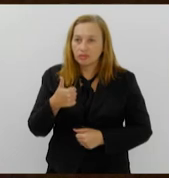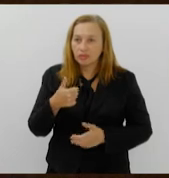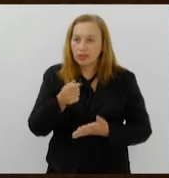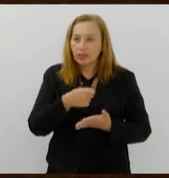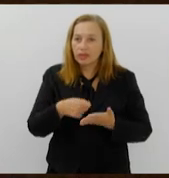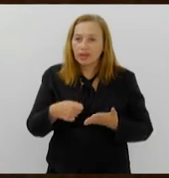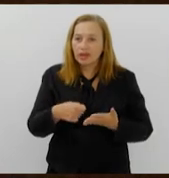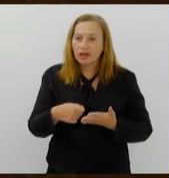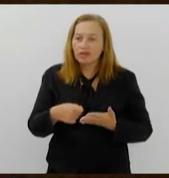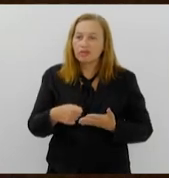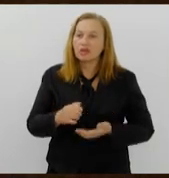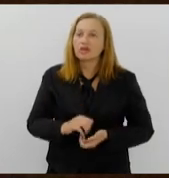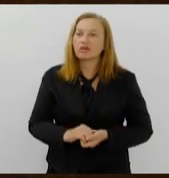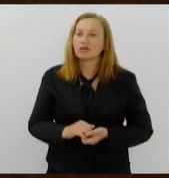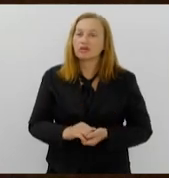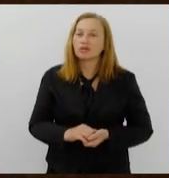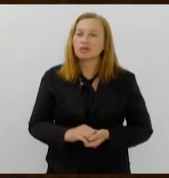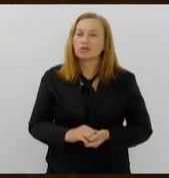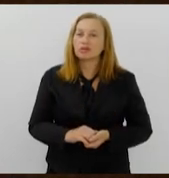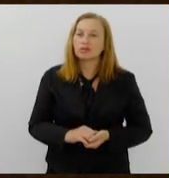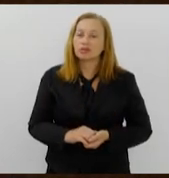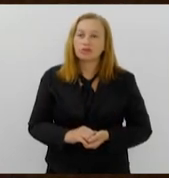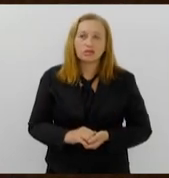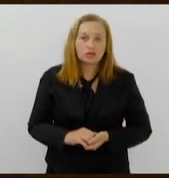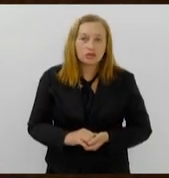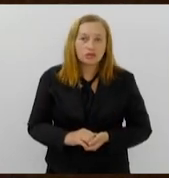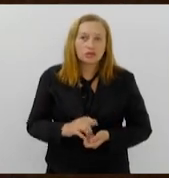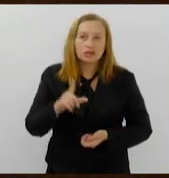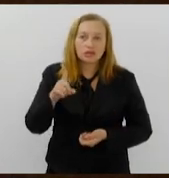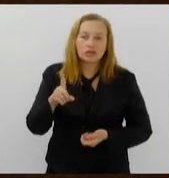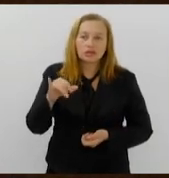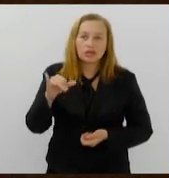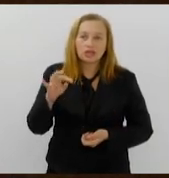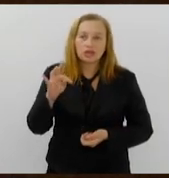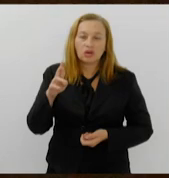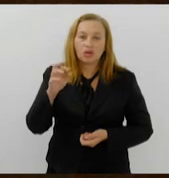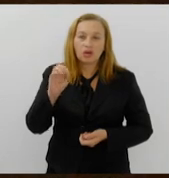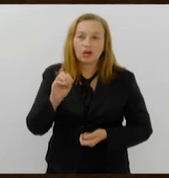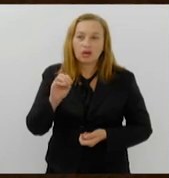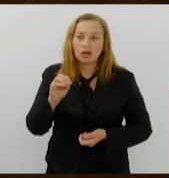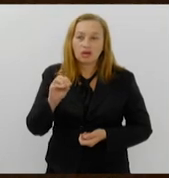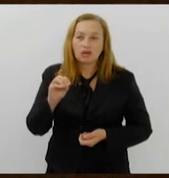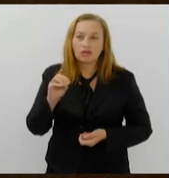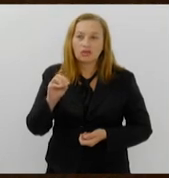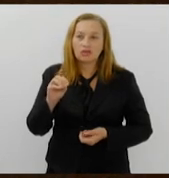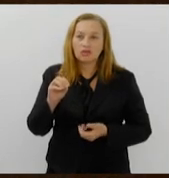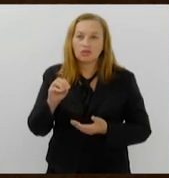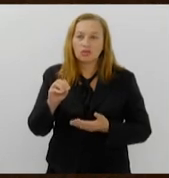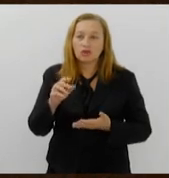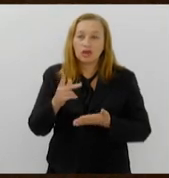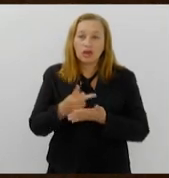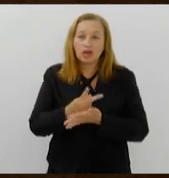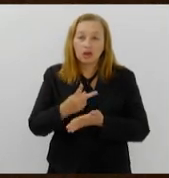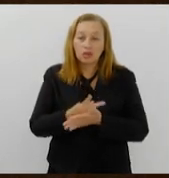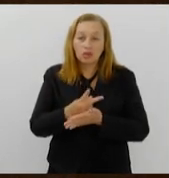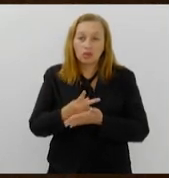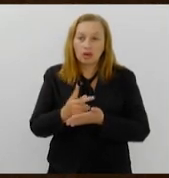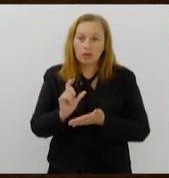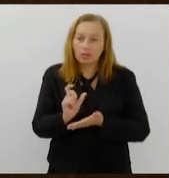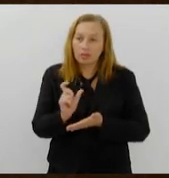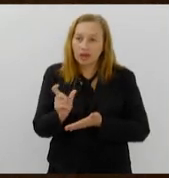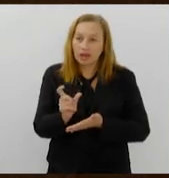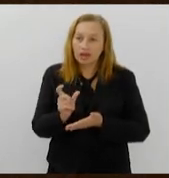fica concedida, o datilógrafo, o digitador, esqueceu, fica concedida